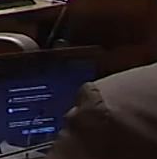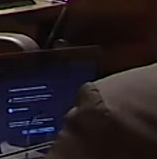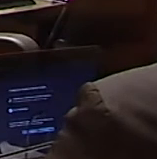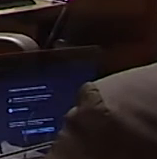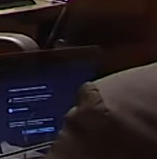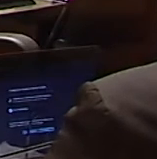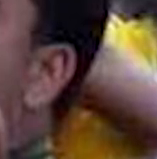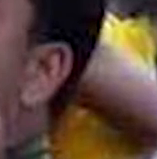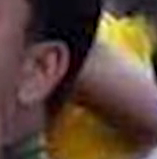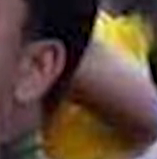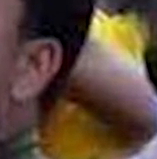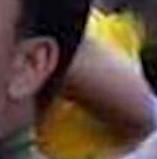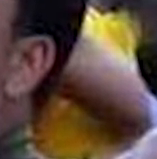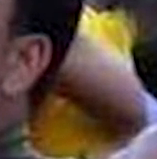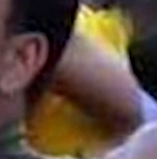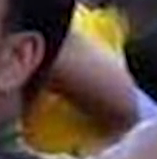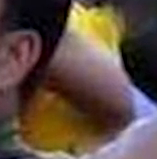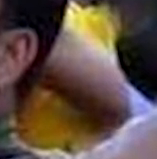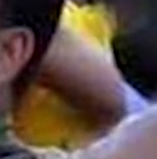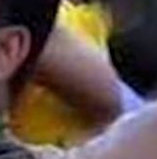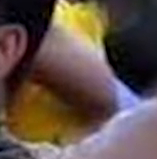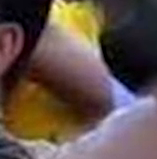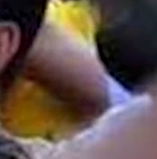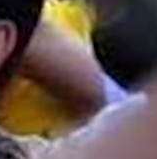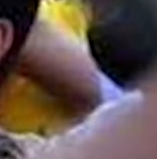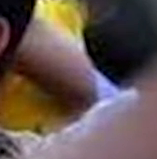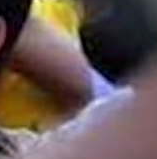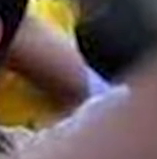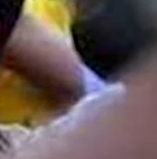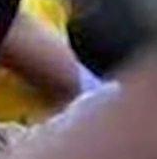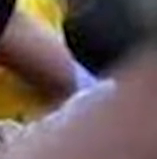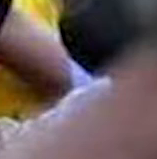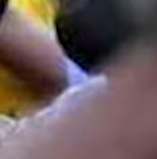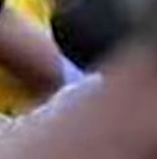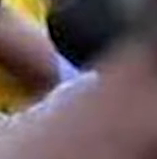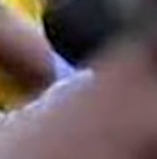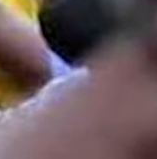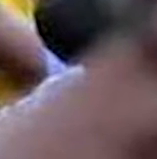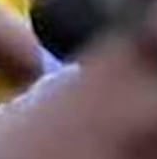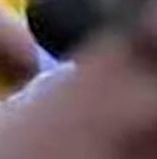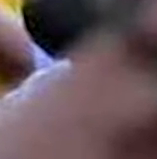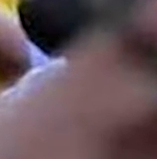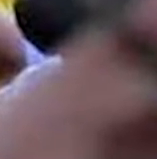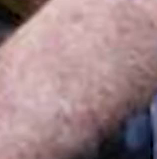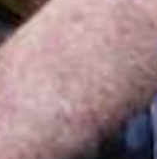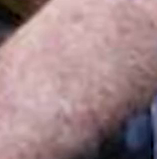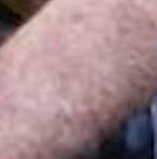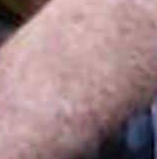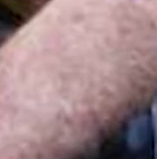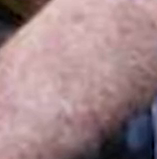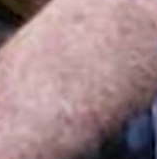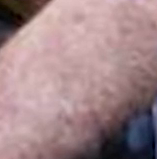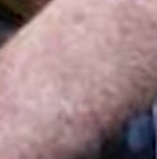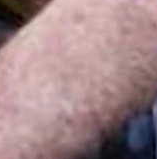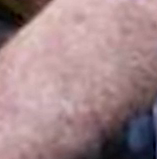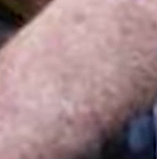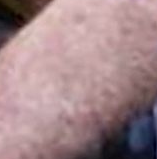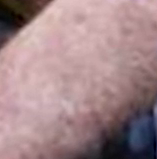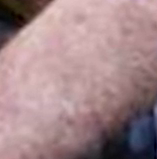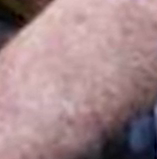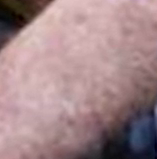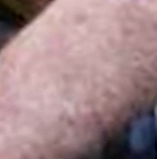então candidato e hoje presidente da República, Jair Bolsonaro, sofreu um golpe de faca durante a campanha